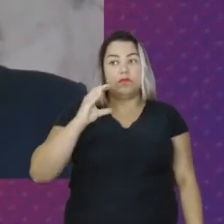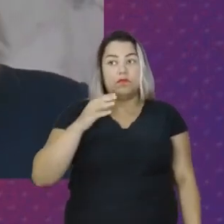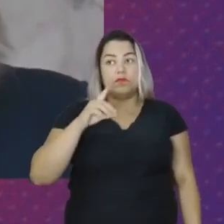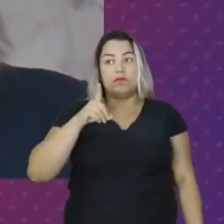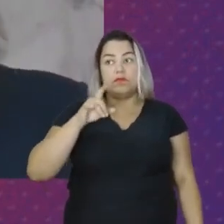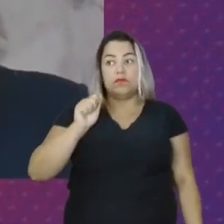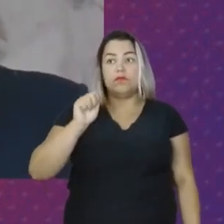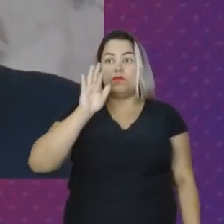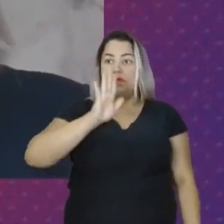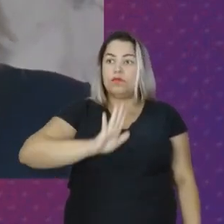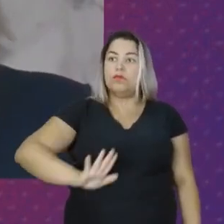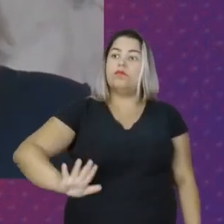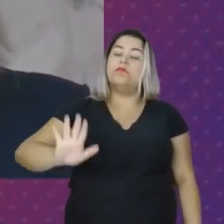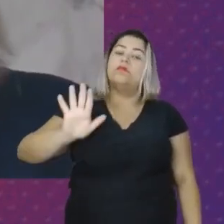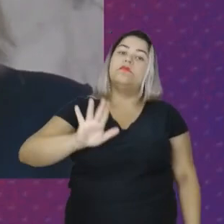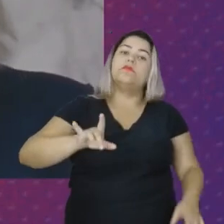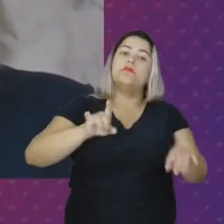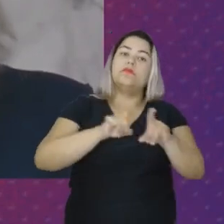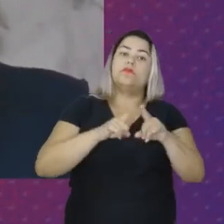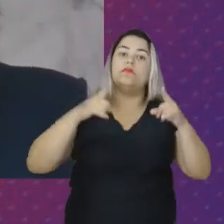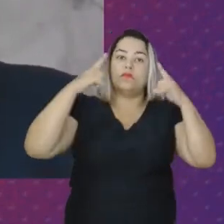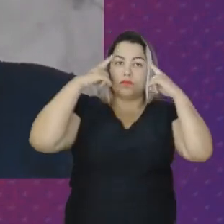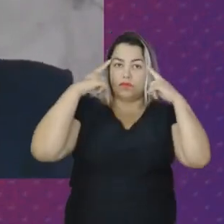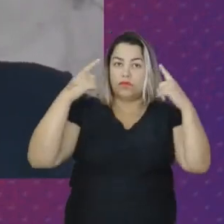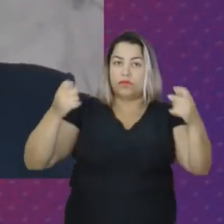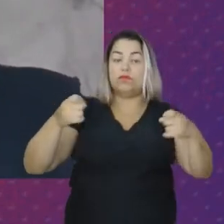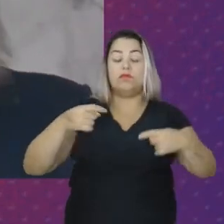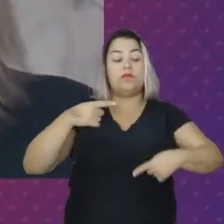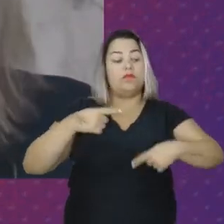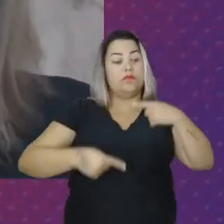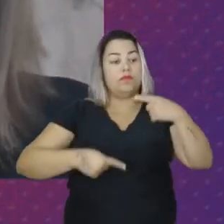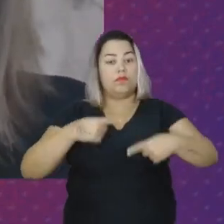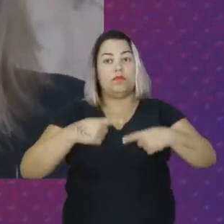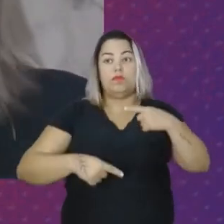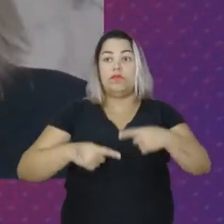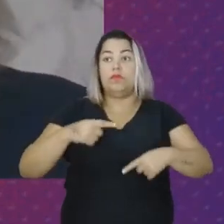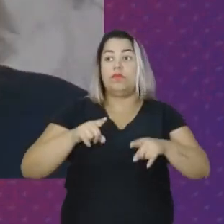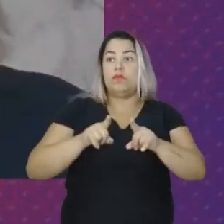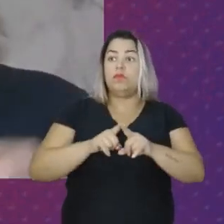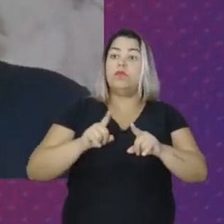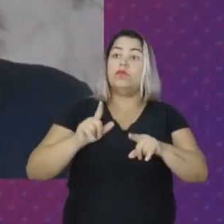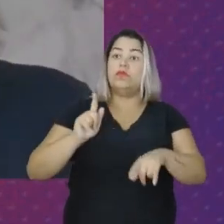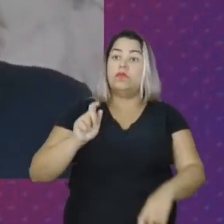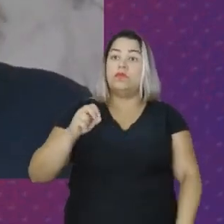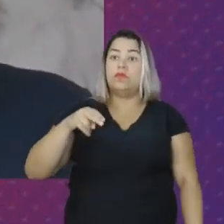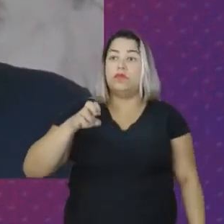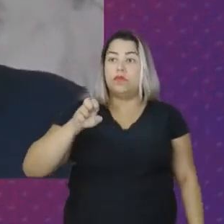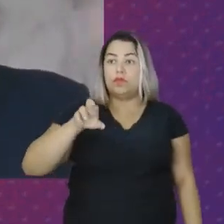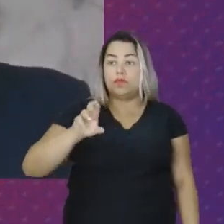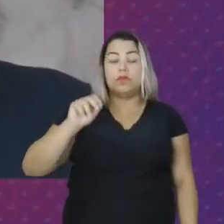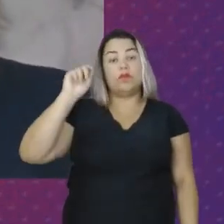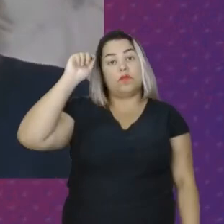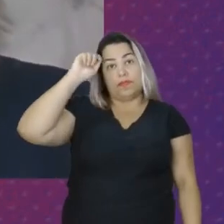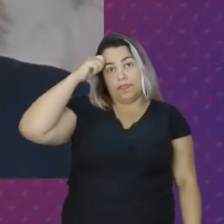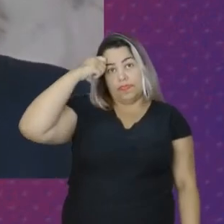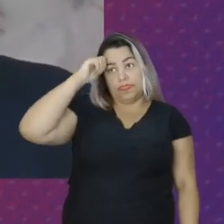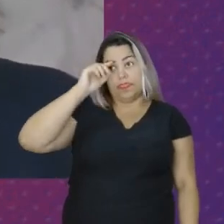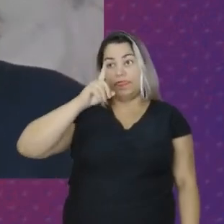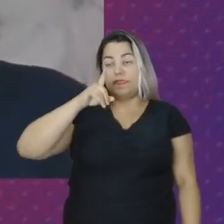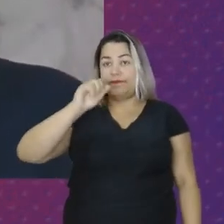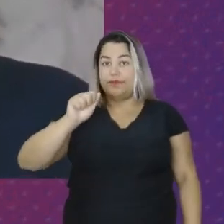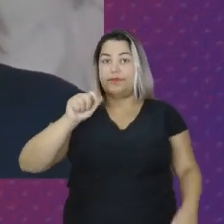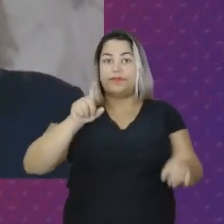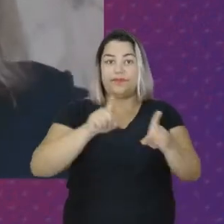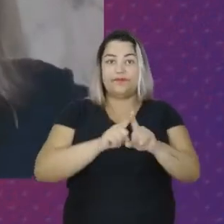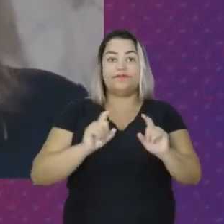Dia Nacional de Enfrentamento à Violência Política de Gênero e Raça. Então, essa data se tornou